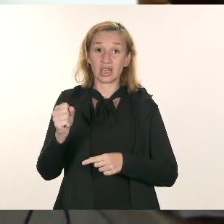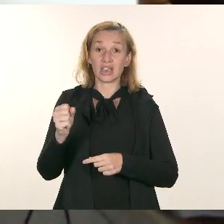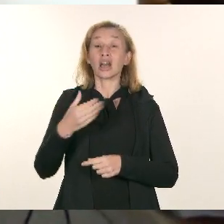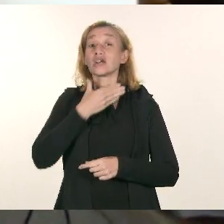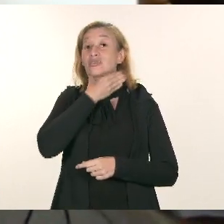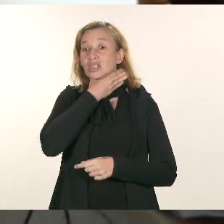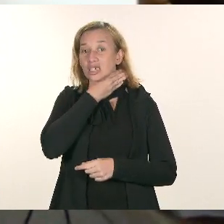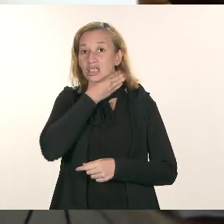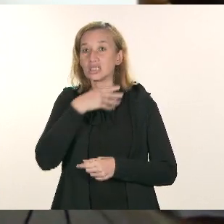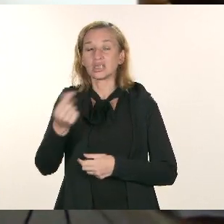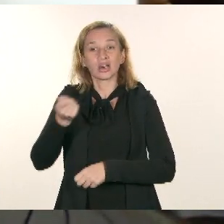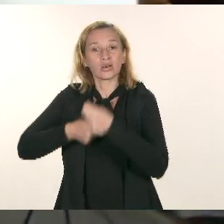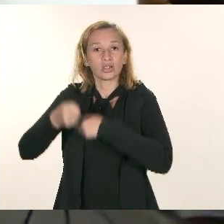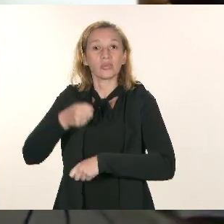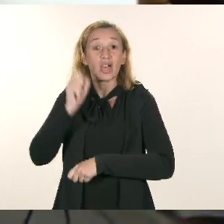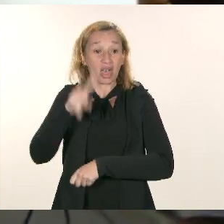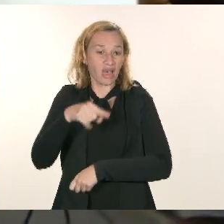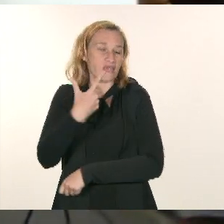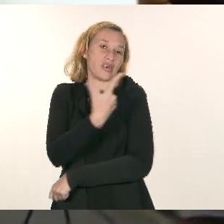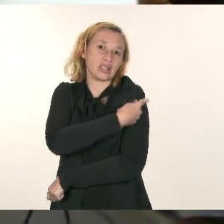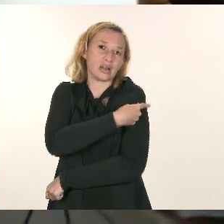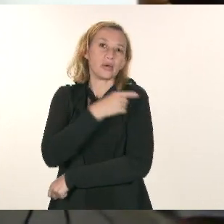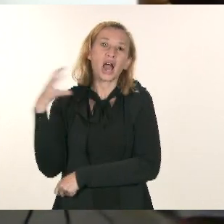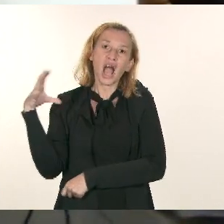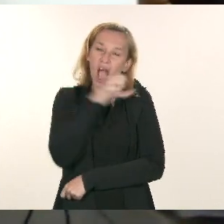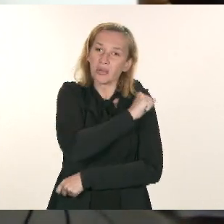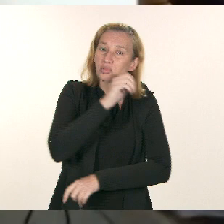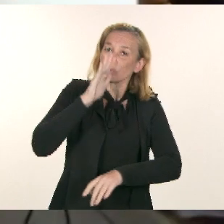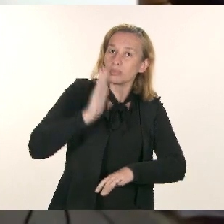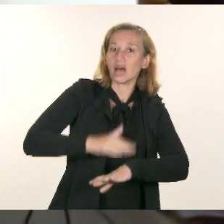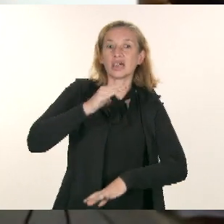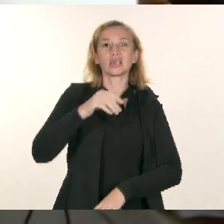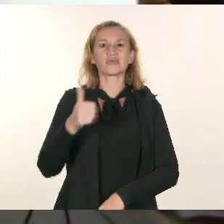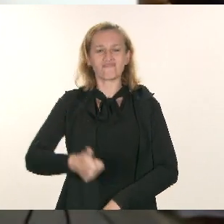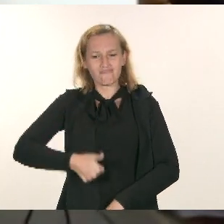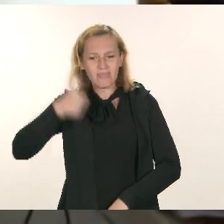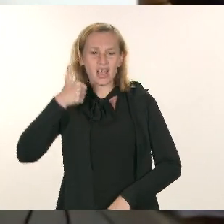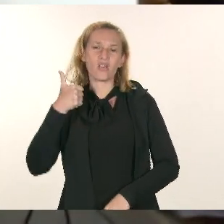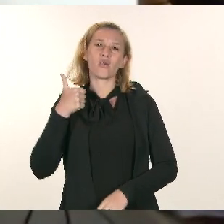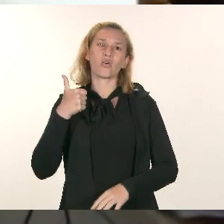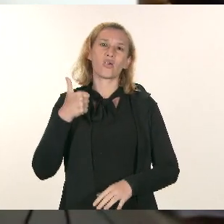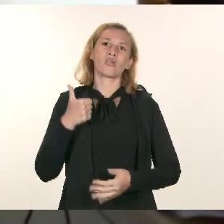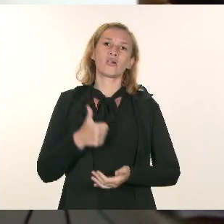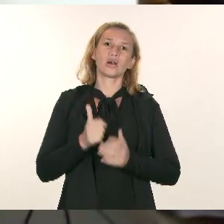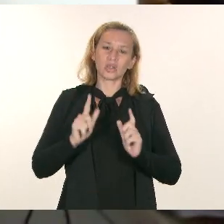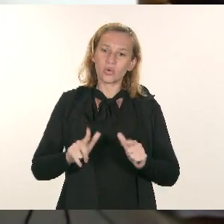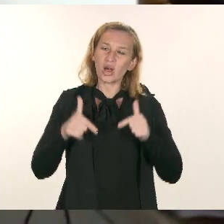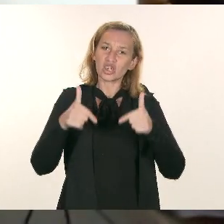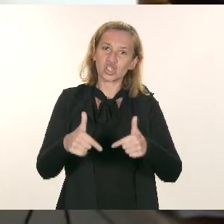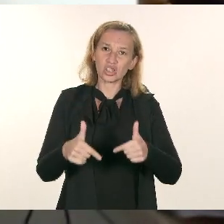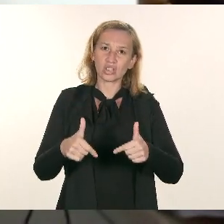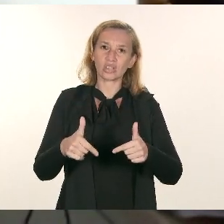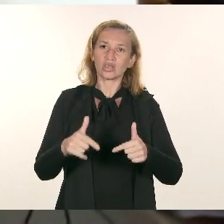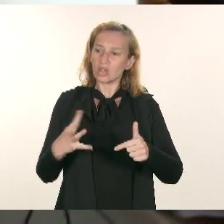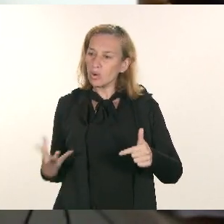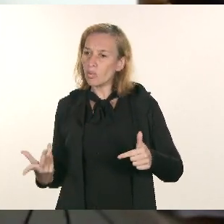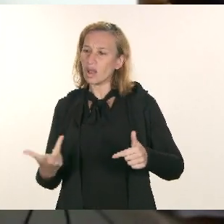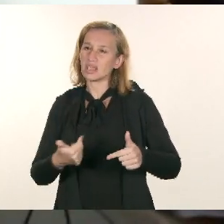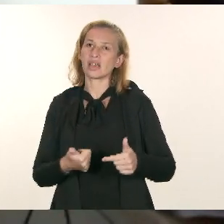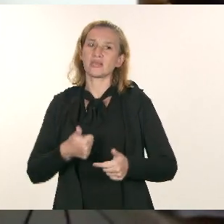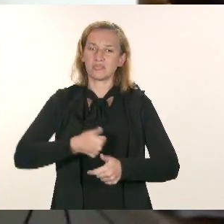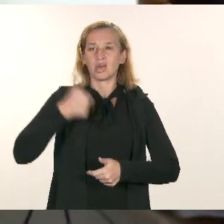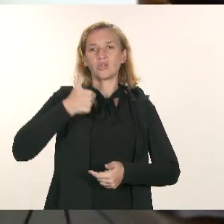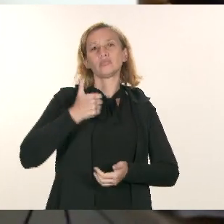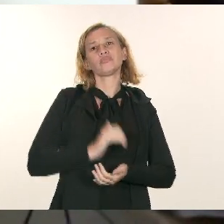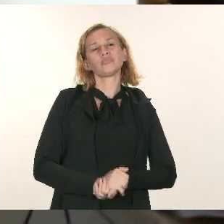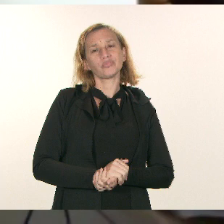vacinação. E quanto mais rápida, mais efetiva e melhor.